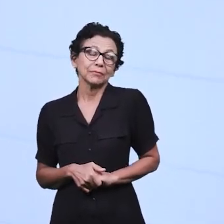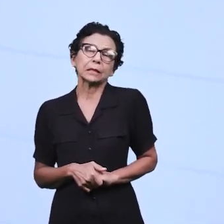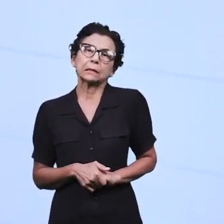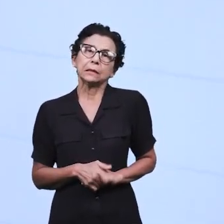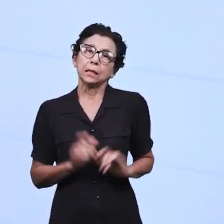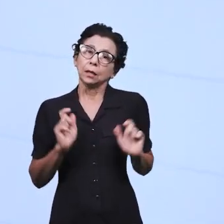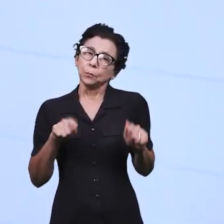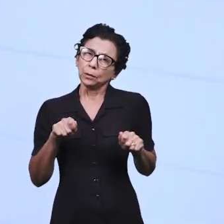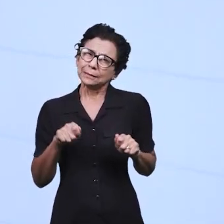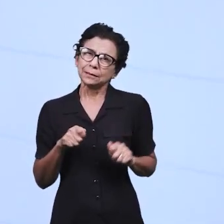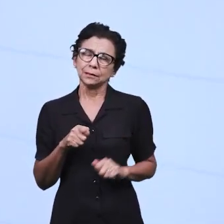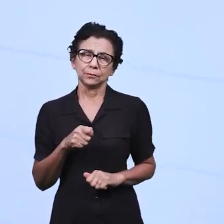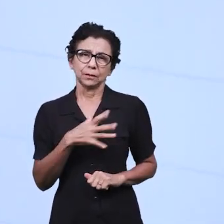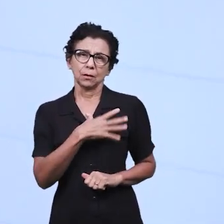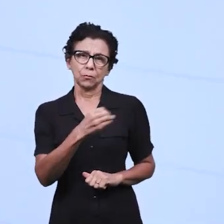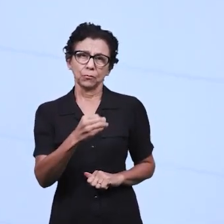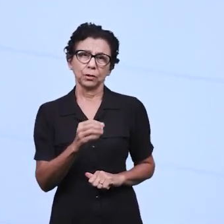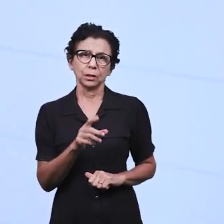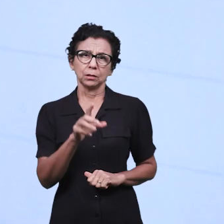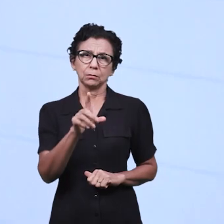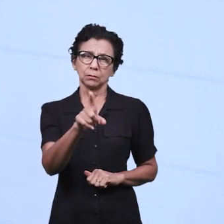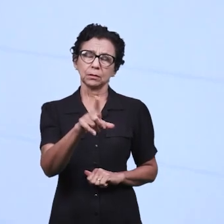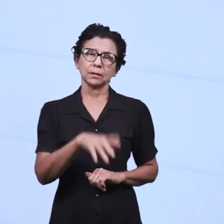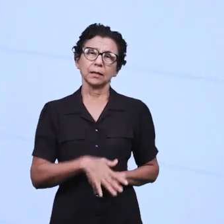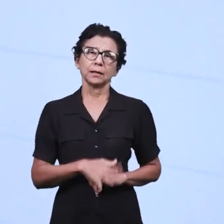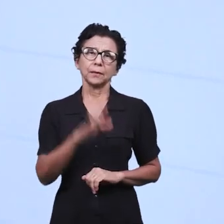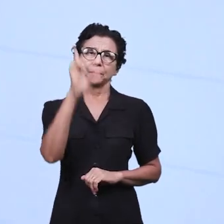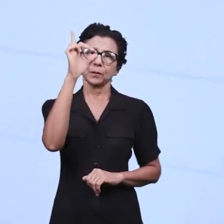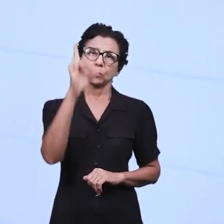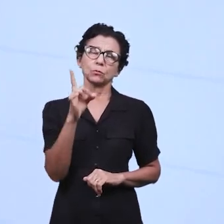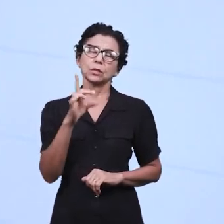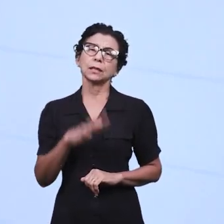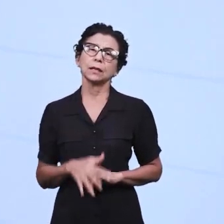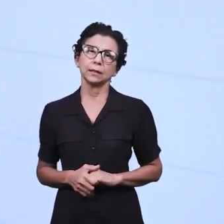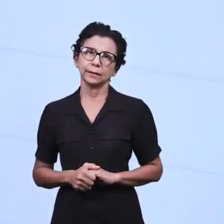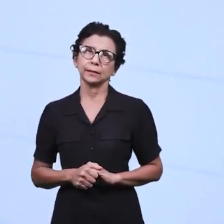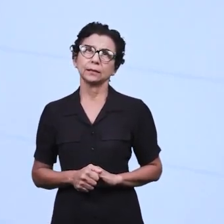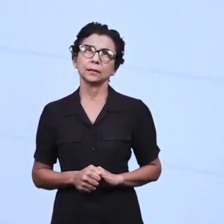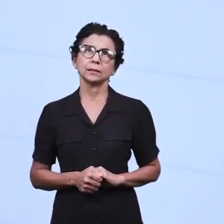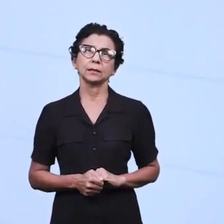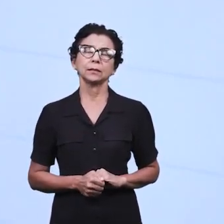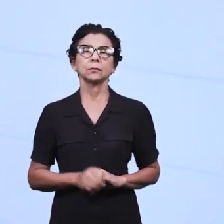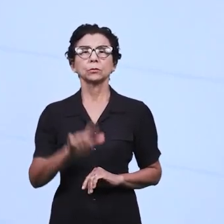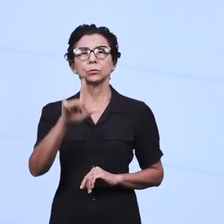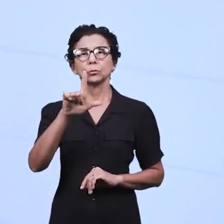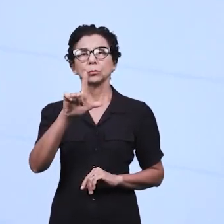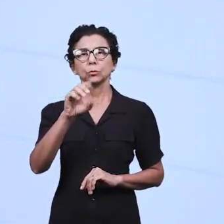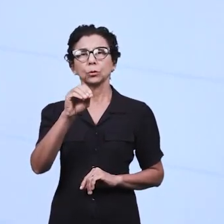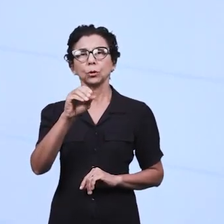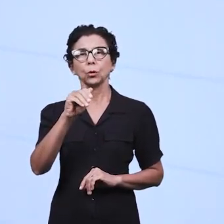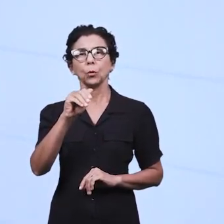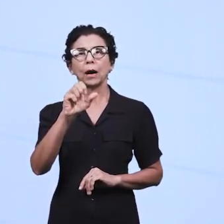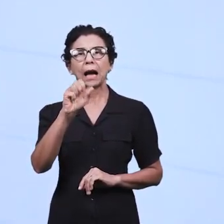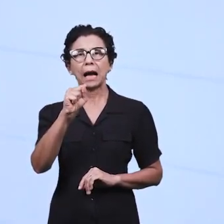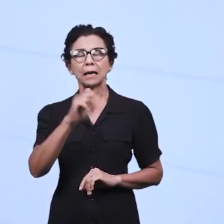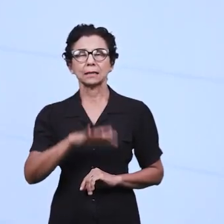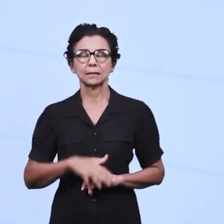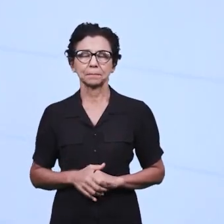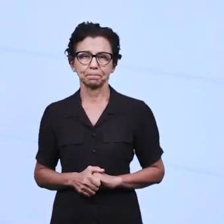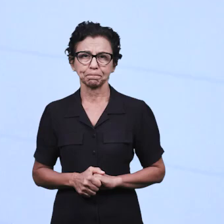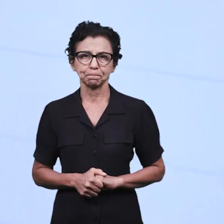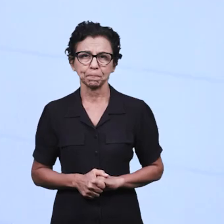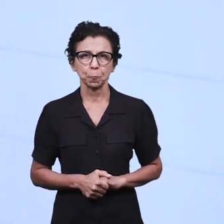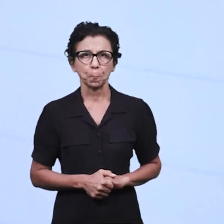filho tenha direito ao benefício da prestação continuada, que é o BPC, muitas pessoas conhecem como LOAS. Então, assim, mas precisa de